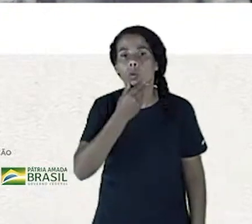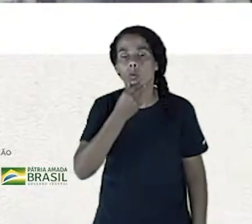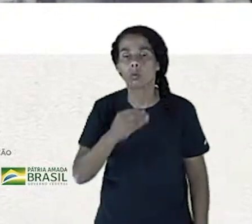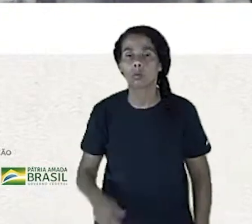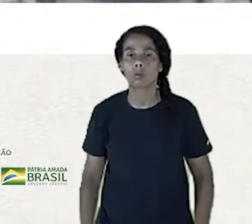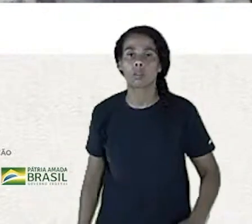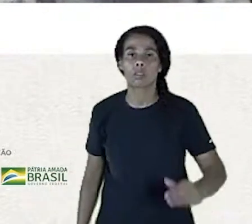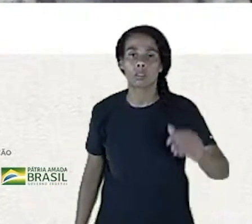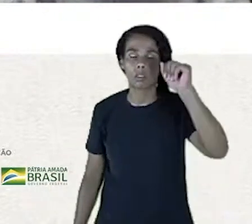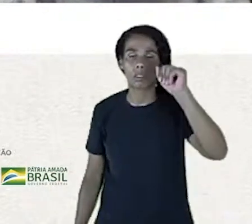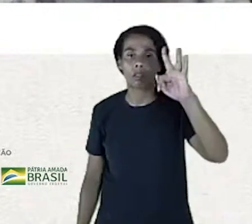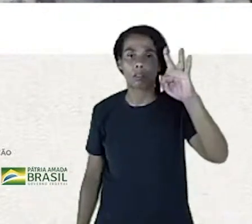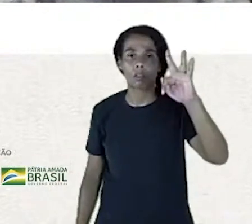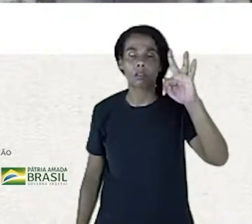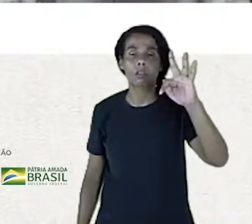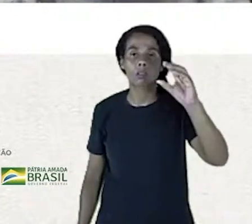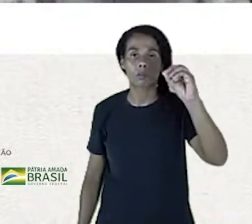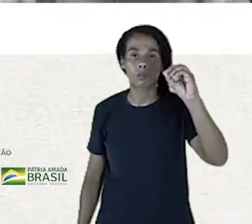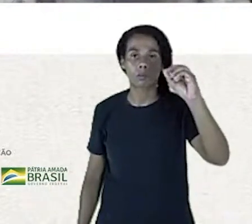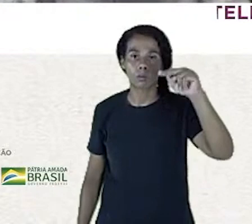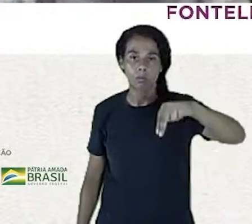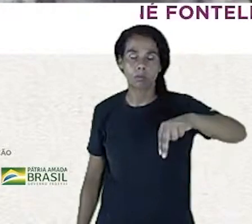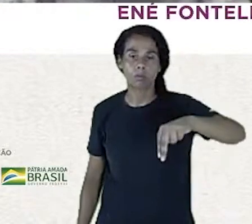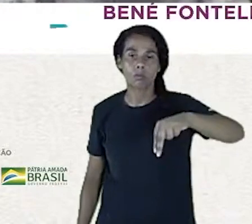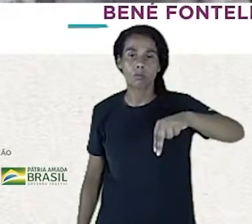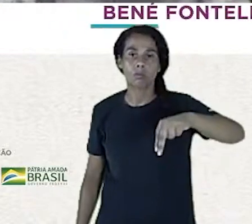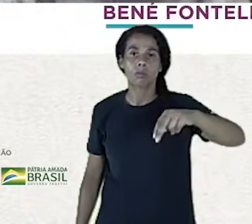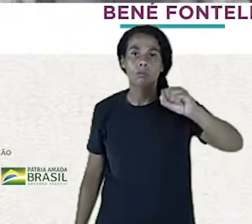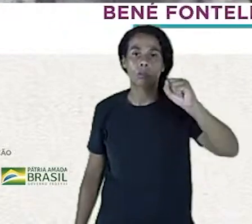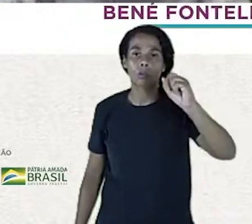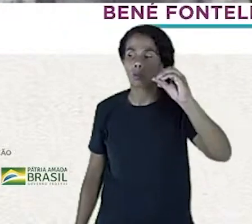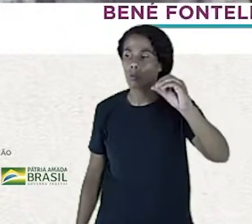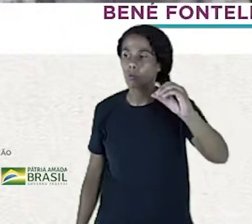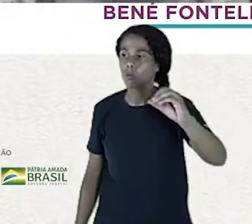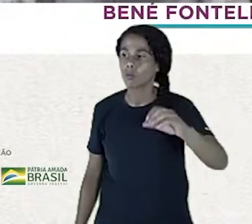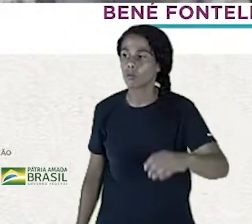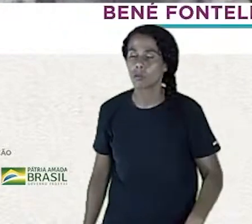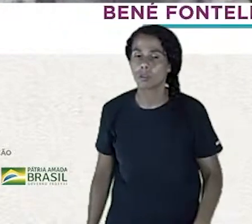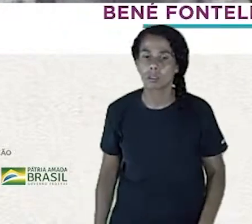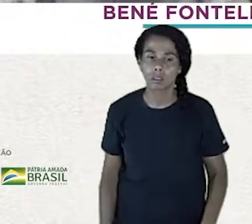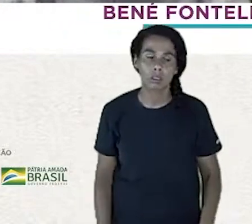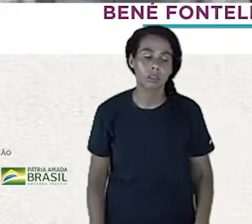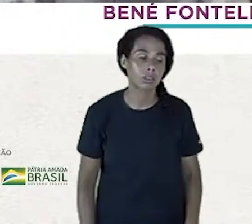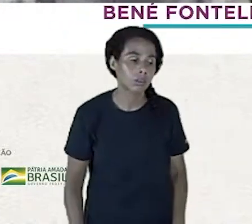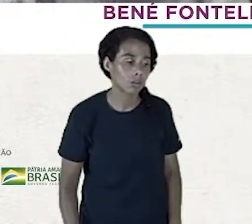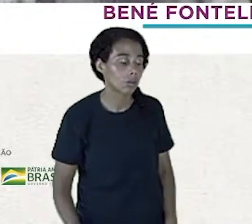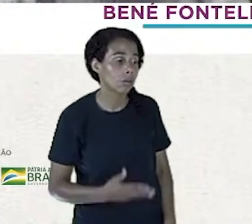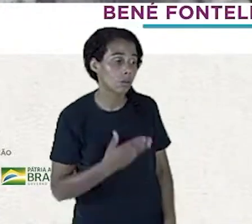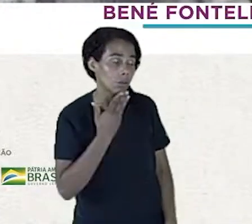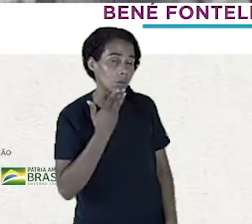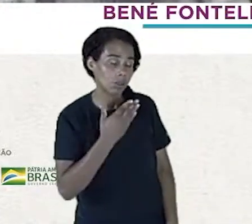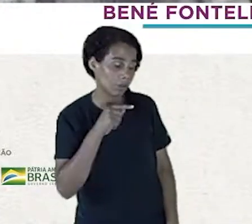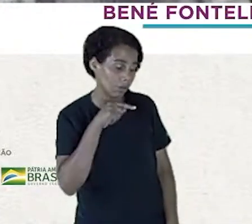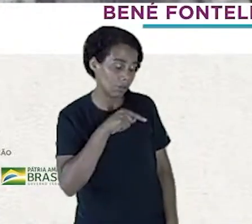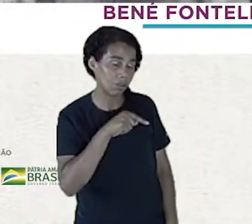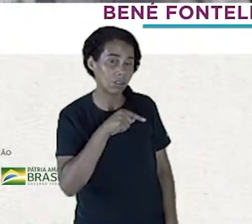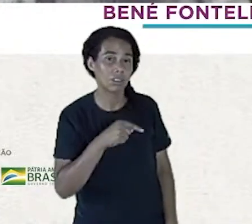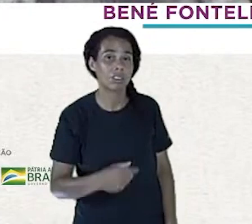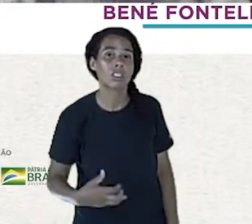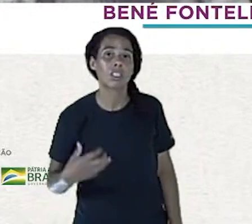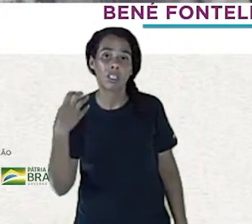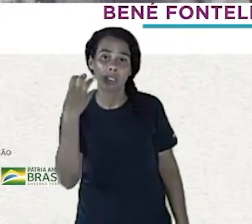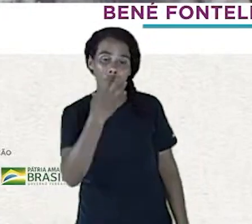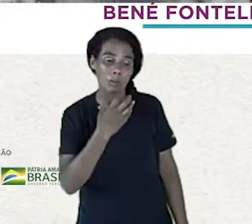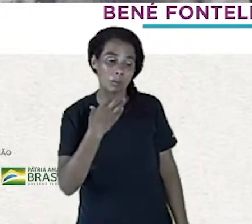descombinado do bem, não tem problema não. Pedir para você encerrar cantarolando a música que você hoje gostaria de cantar